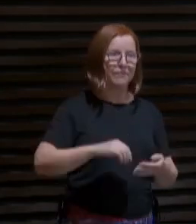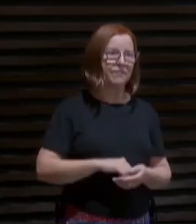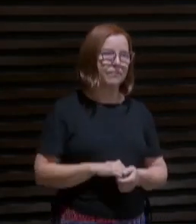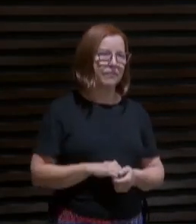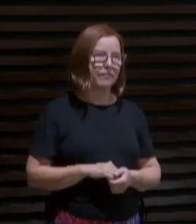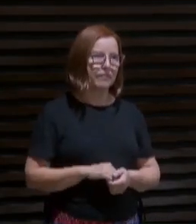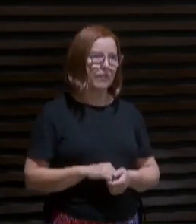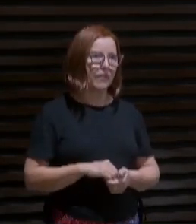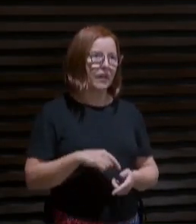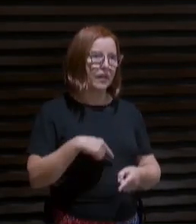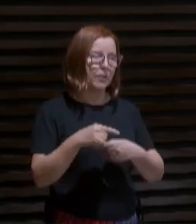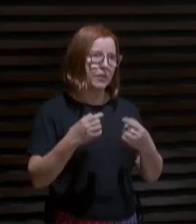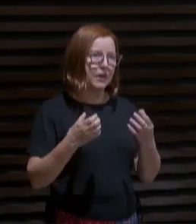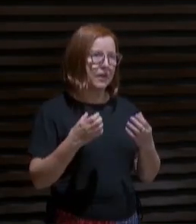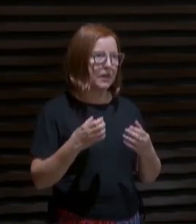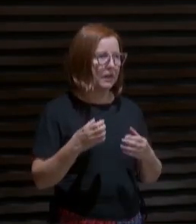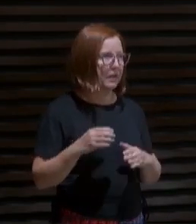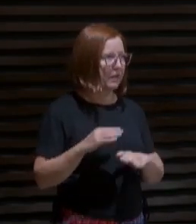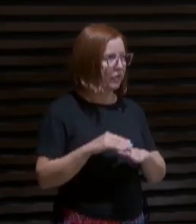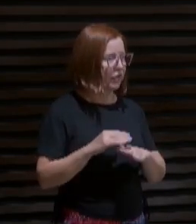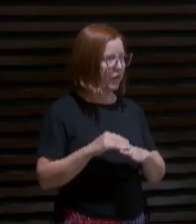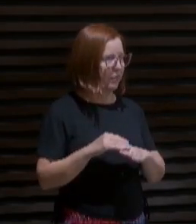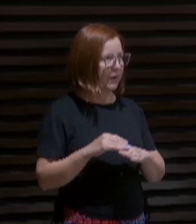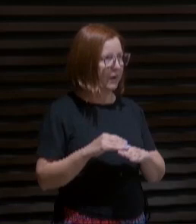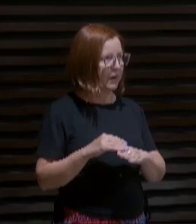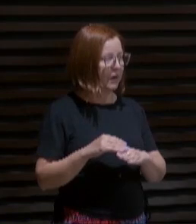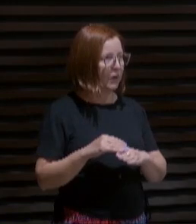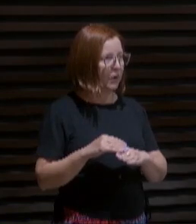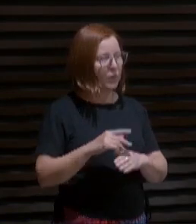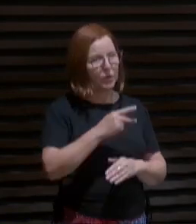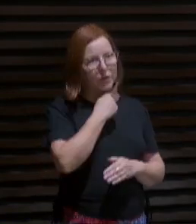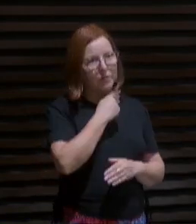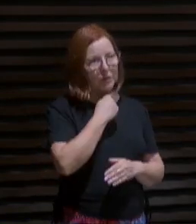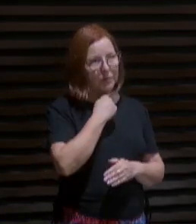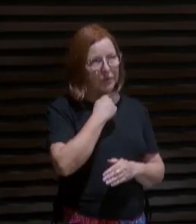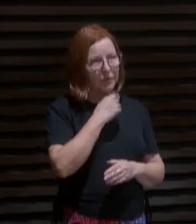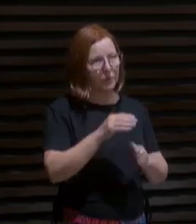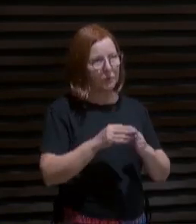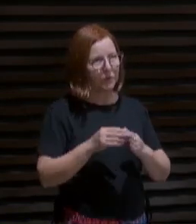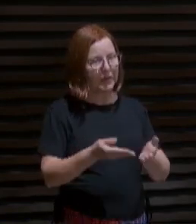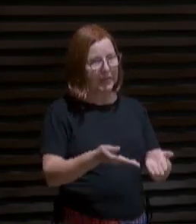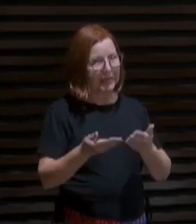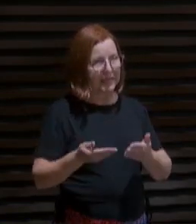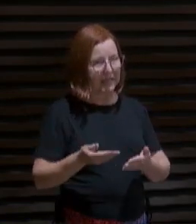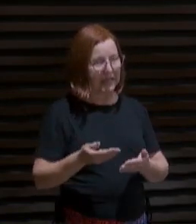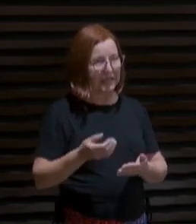Então depois eu queria chamar aqui os presbíteros, e você traz a Júlia aqui, e nós vamos